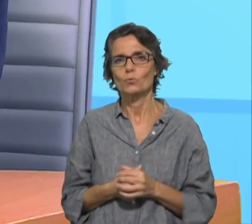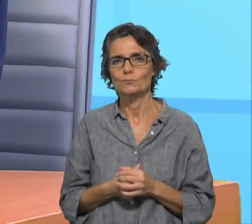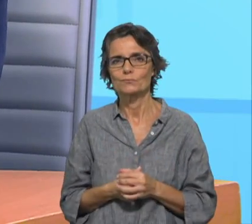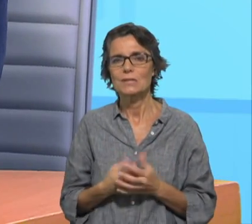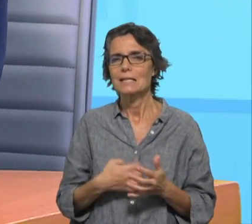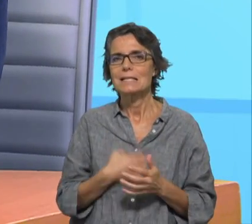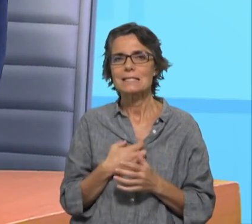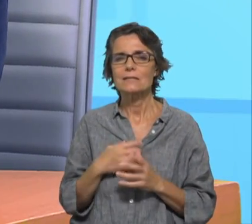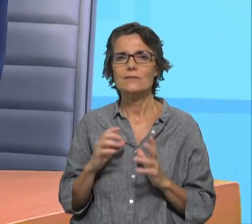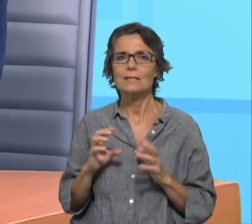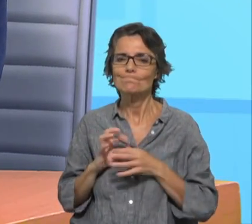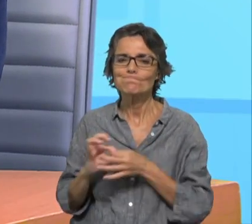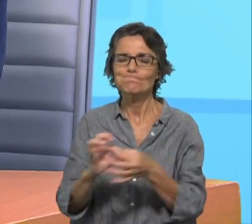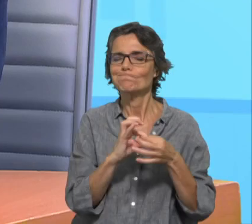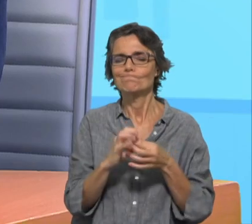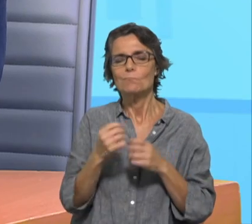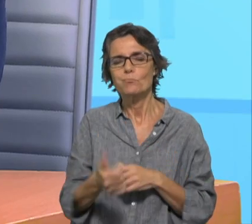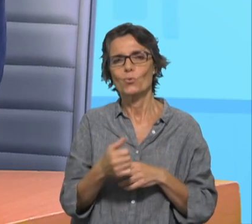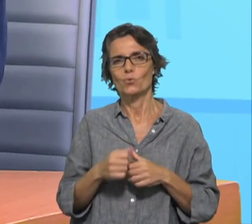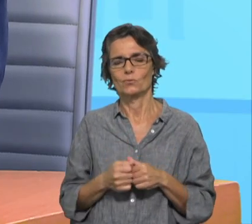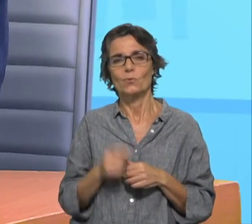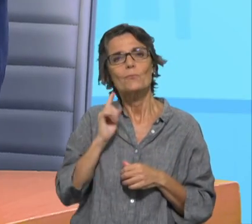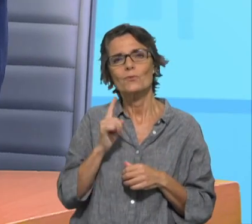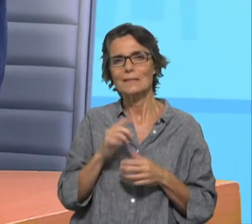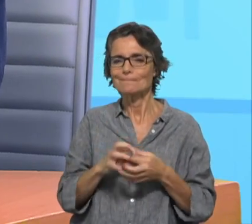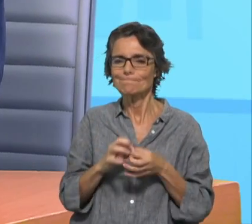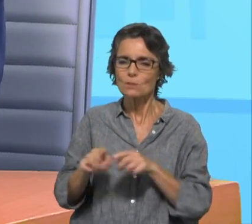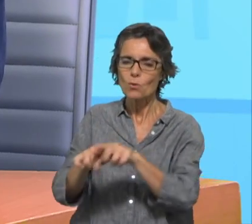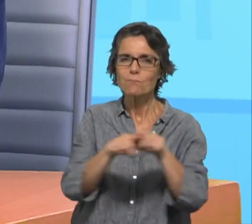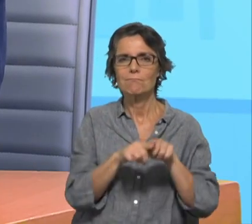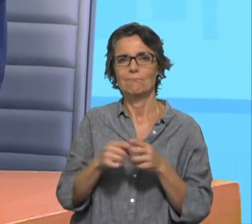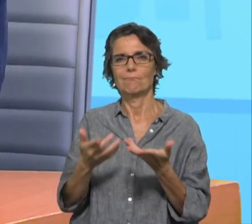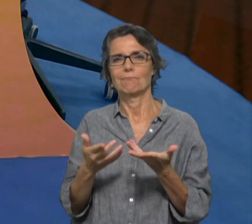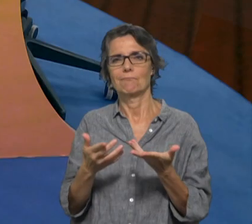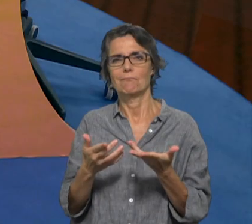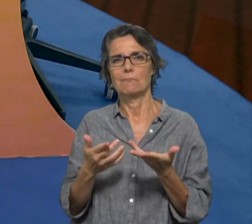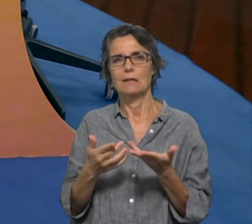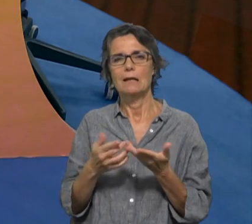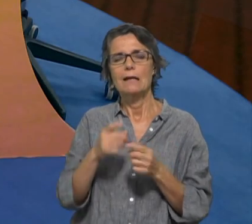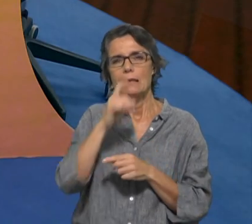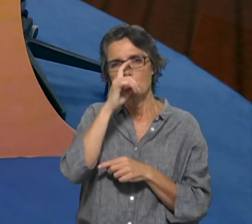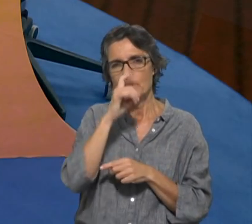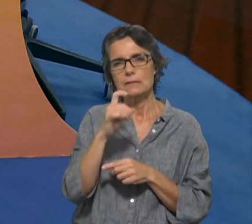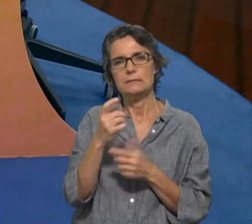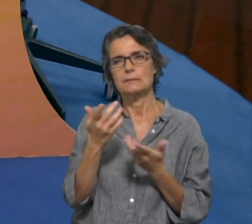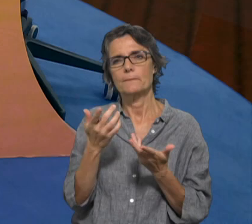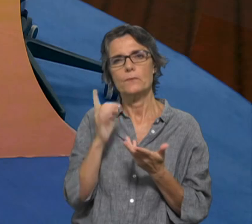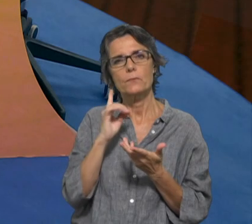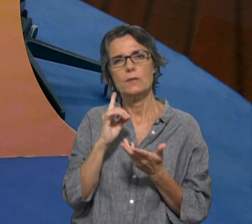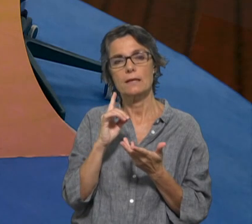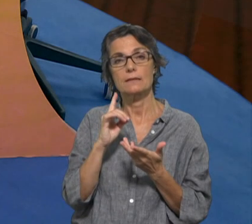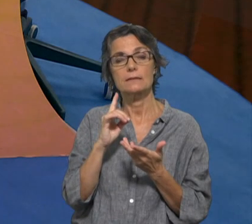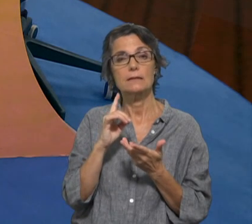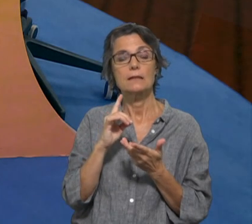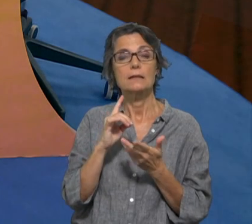co-envolvida neste mistério, não é, de unidade e de comunhão, e a fazer memória deste grande mistério de amor, não é, de Deus, que nos deu um